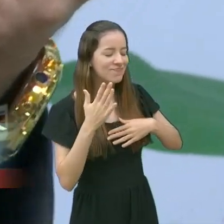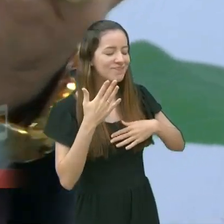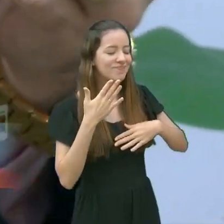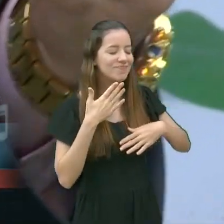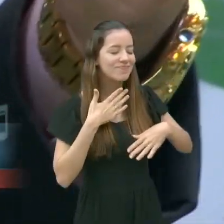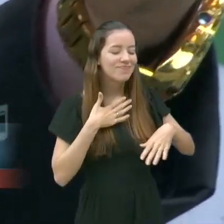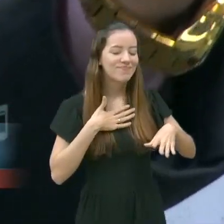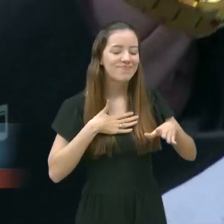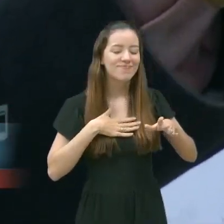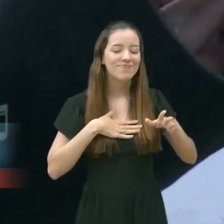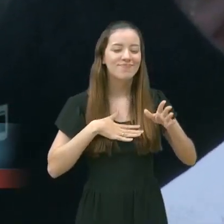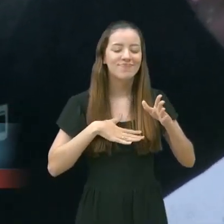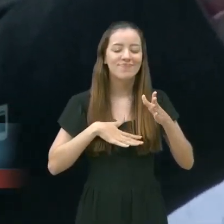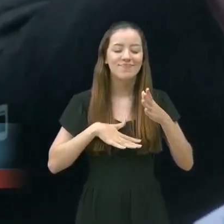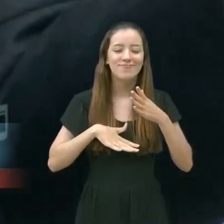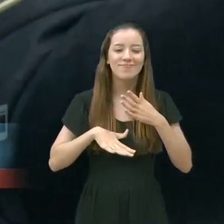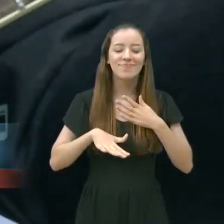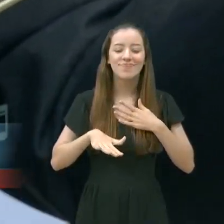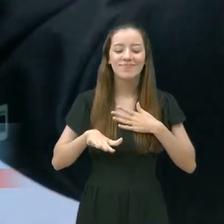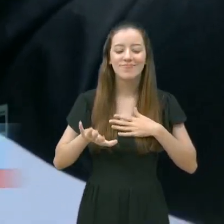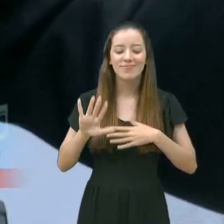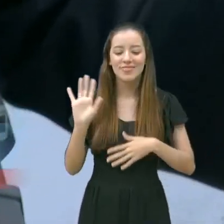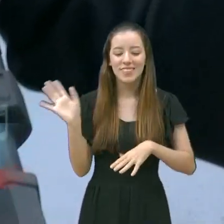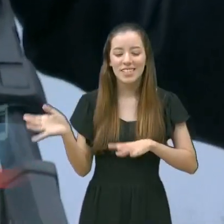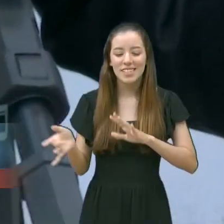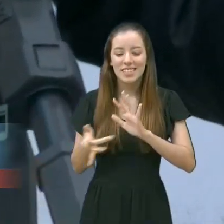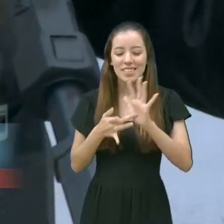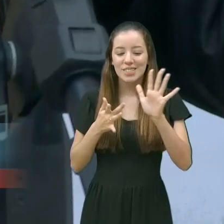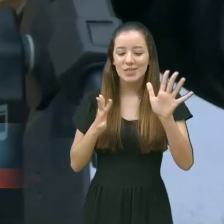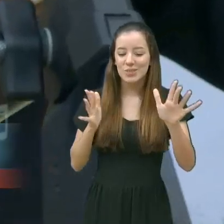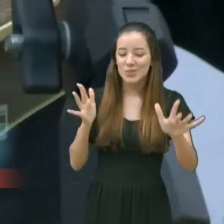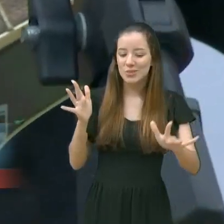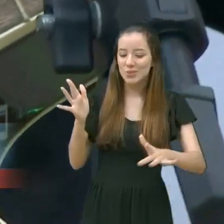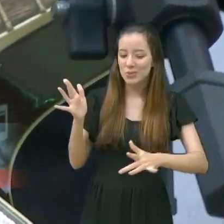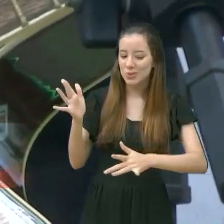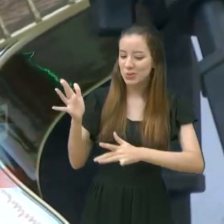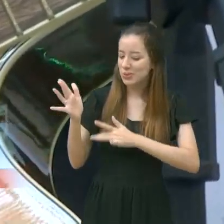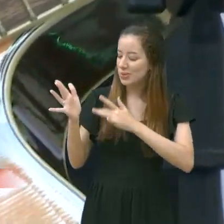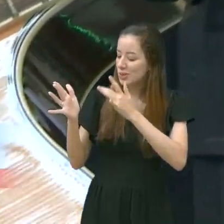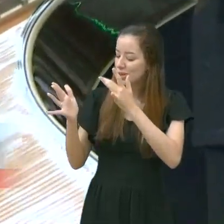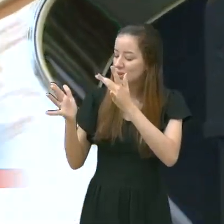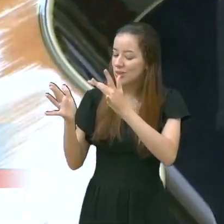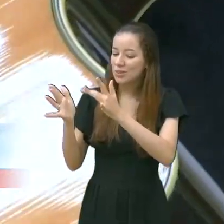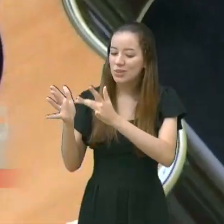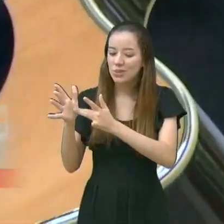acalmar. Quem é o homem que teve o poder de fazer